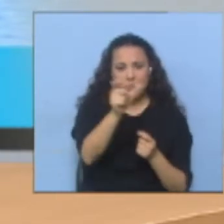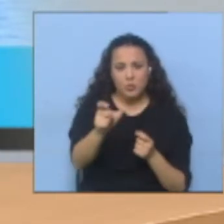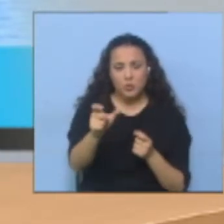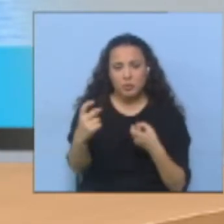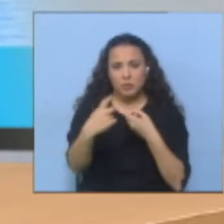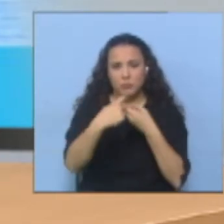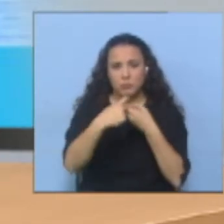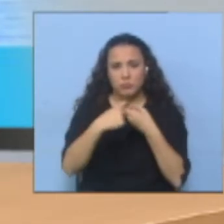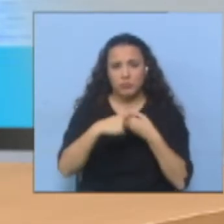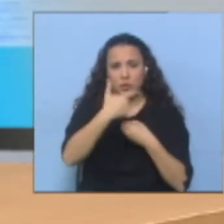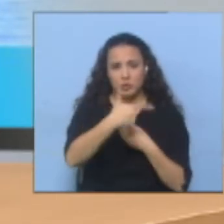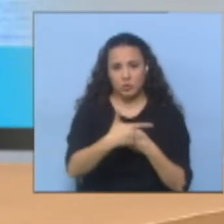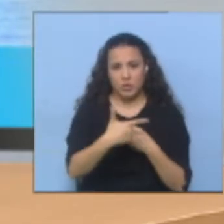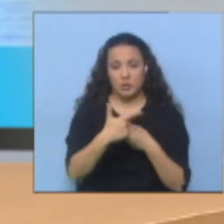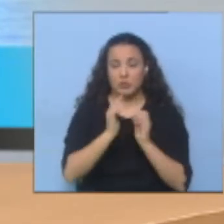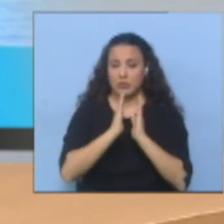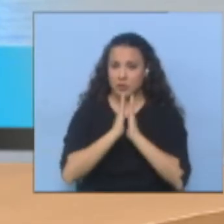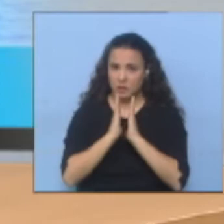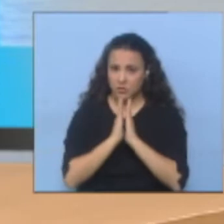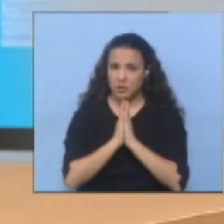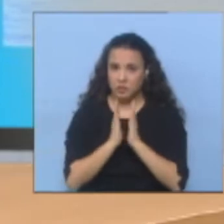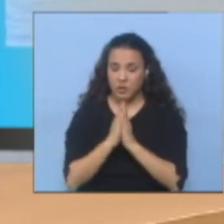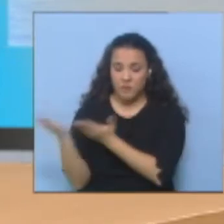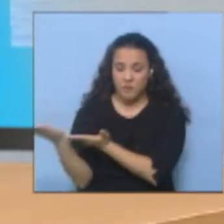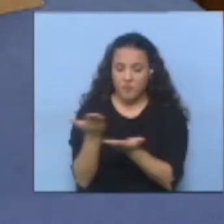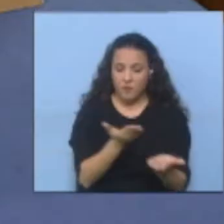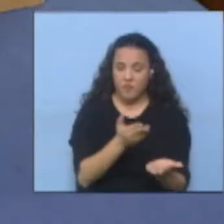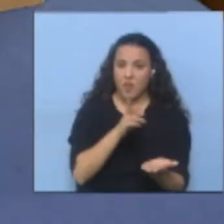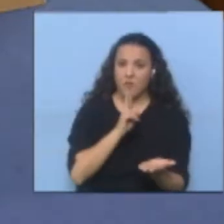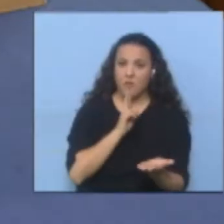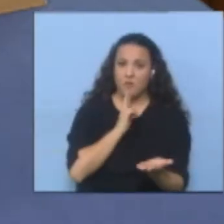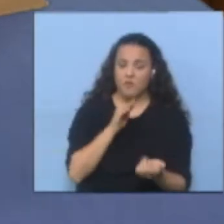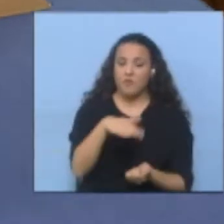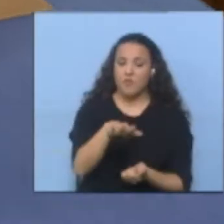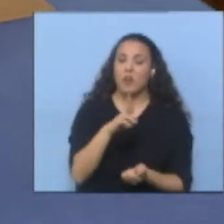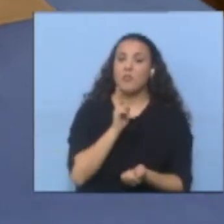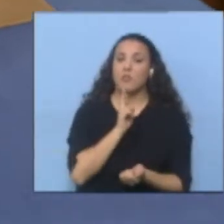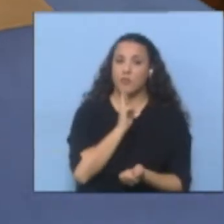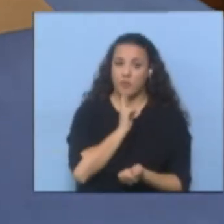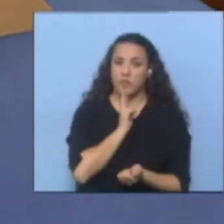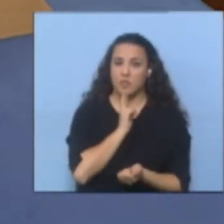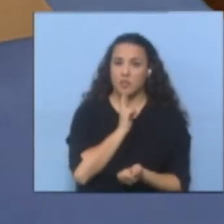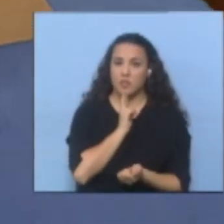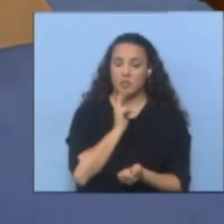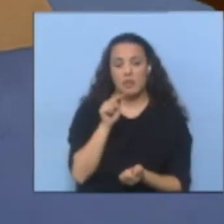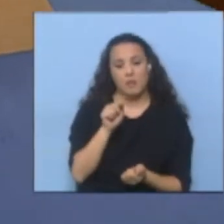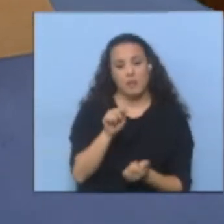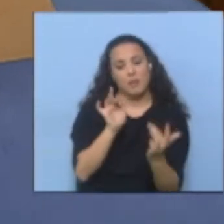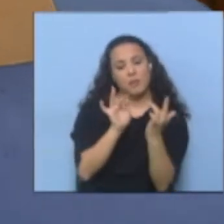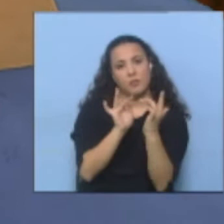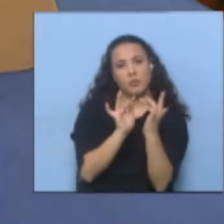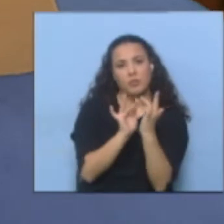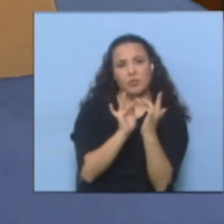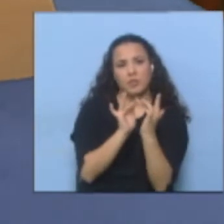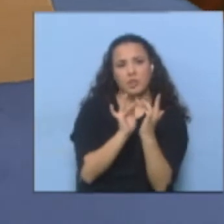turismo religioso e convida-os a virem até Fátima e em Fátima a estabelecerem contactos